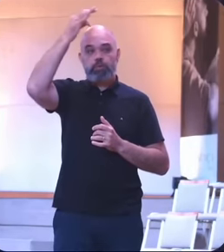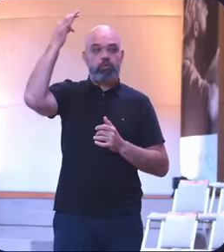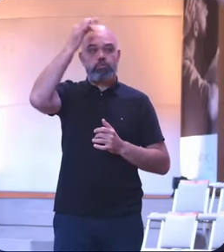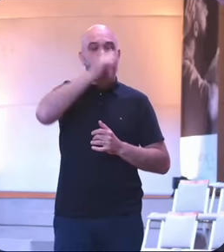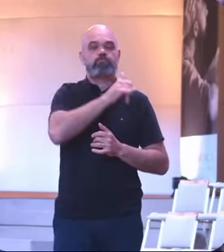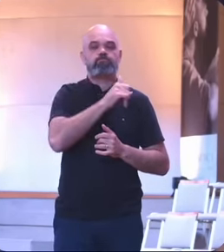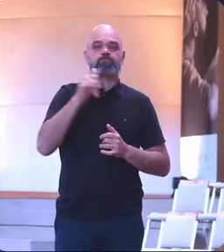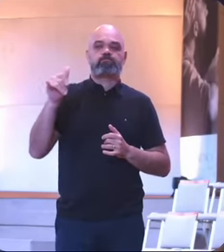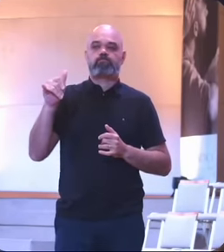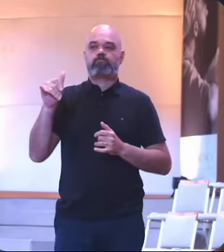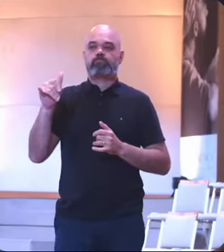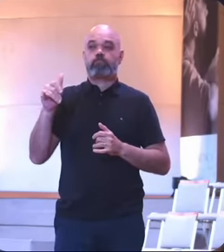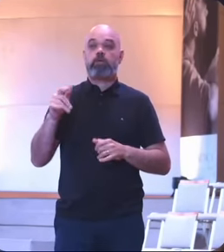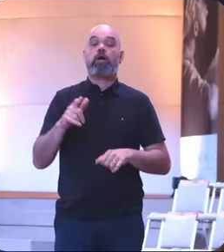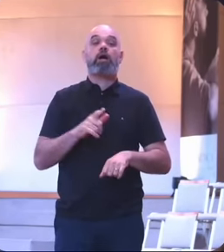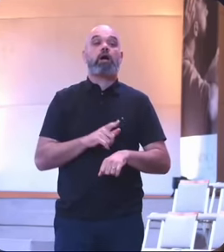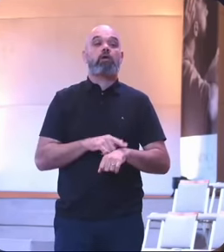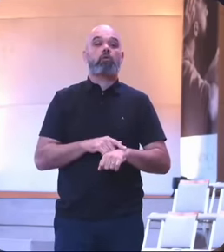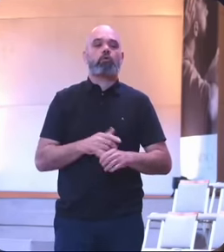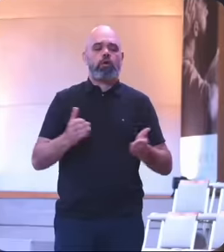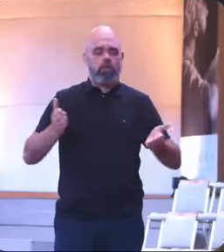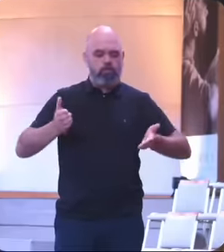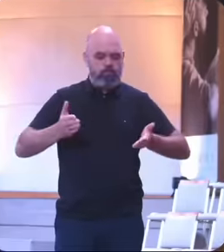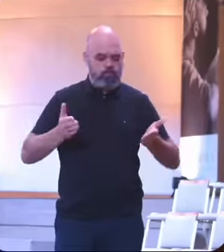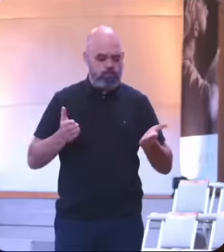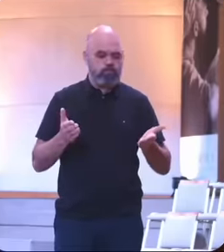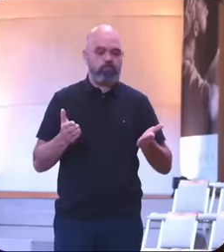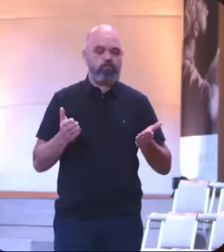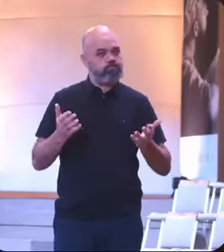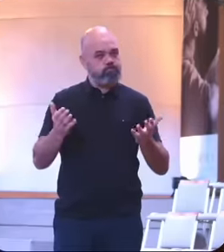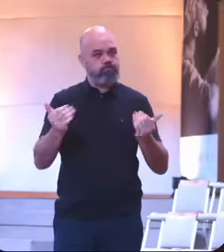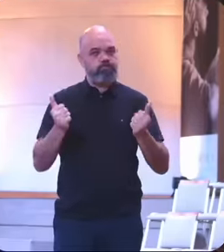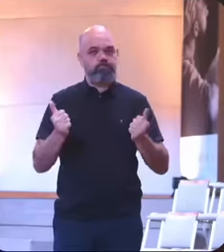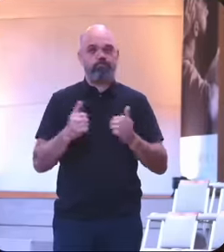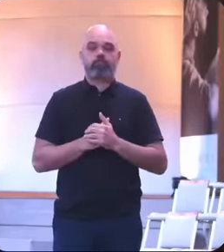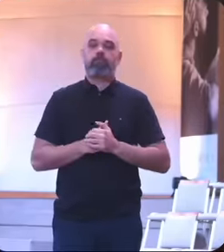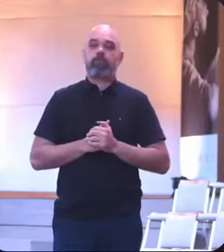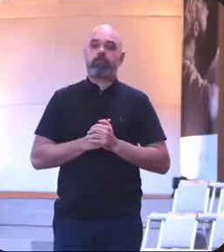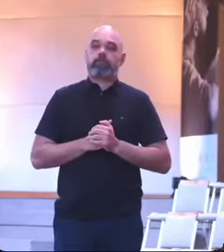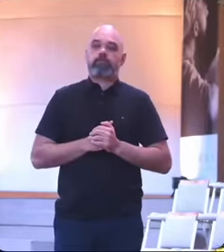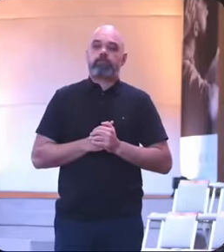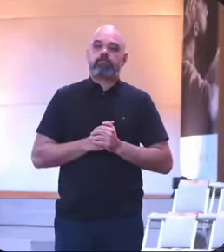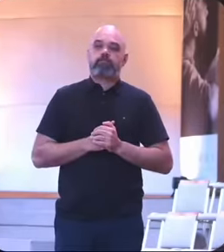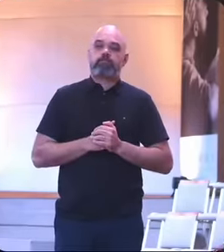você, esse é o tempo do Senhor.